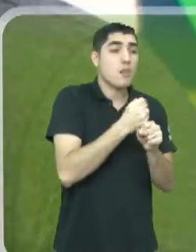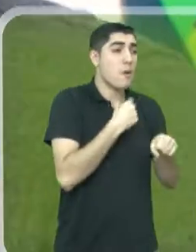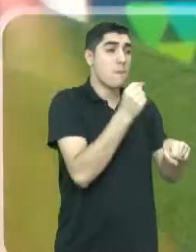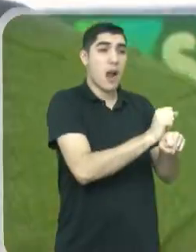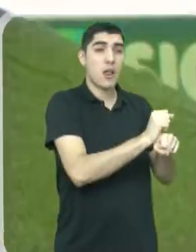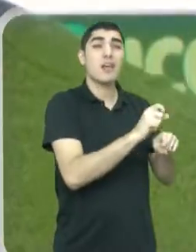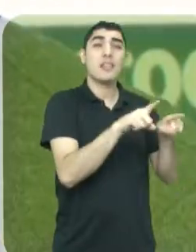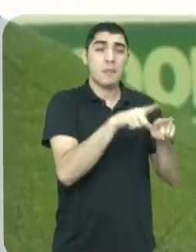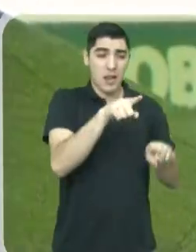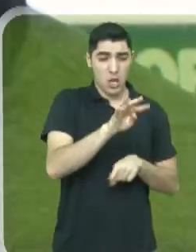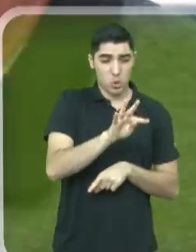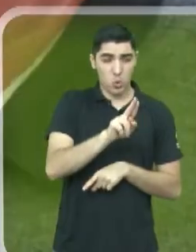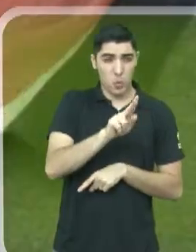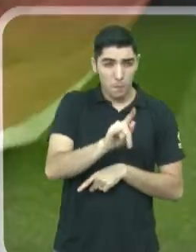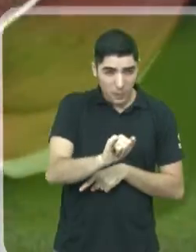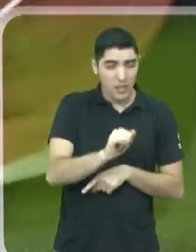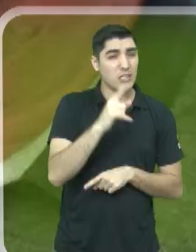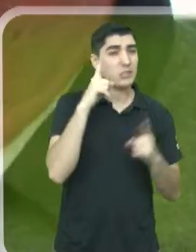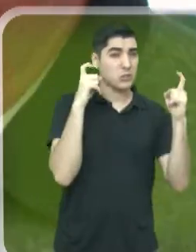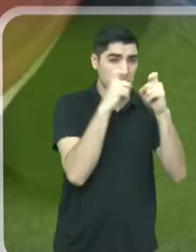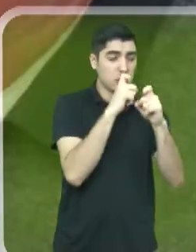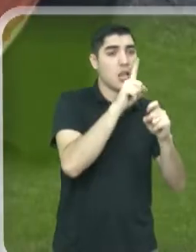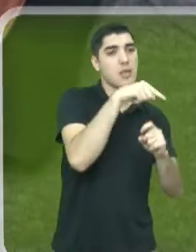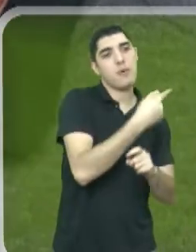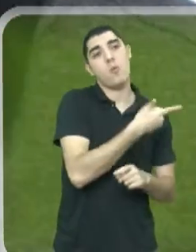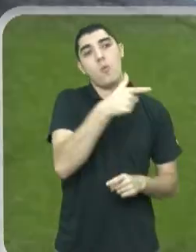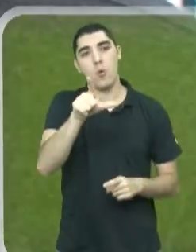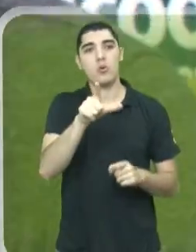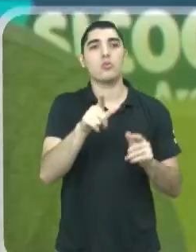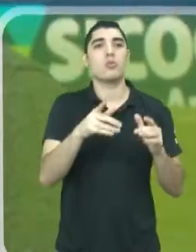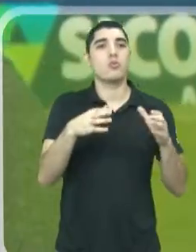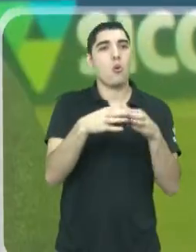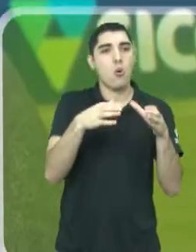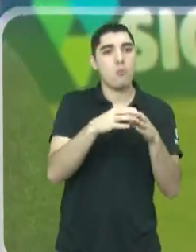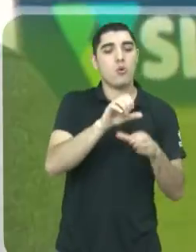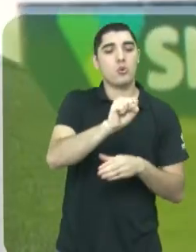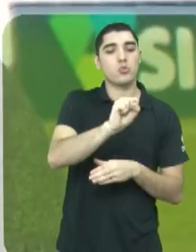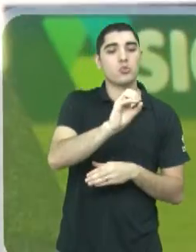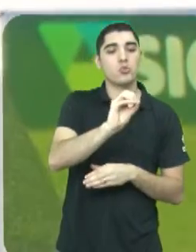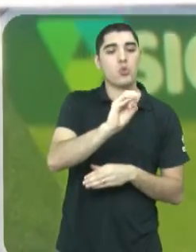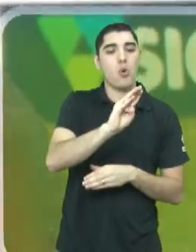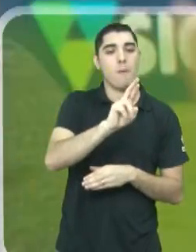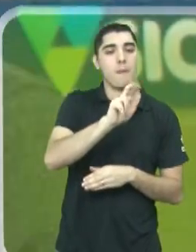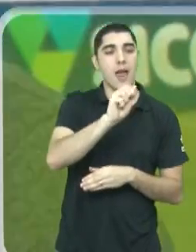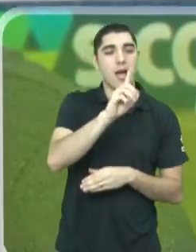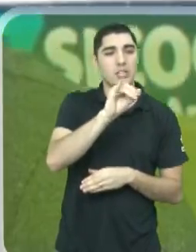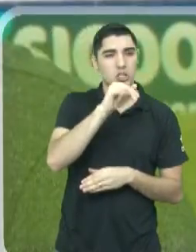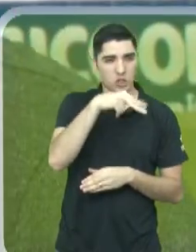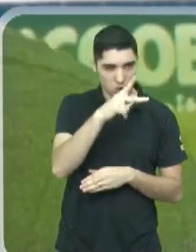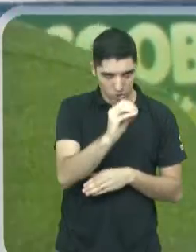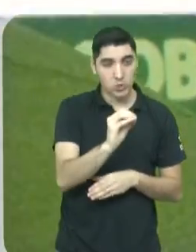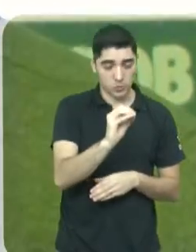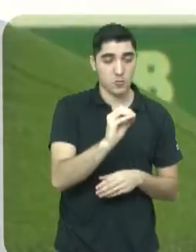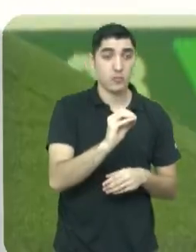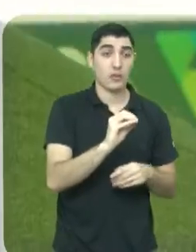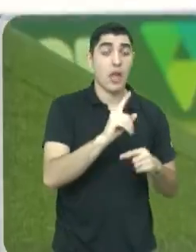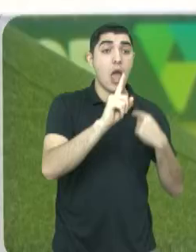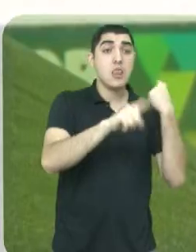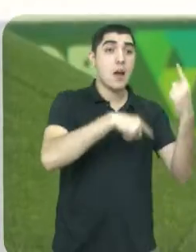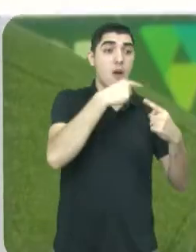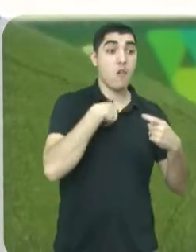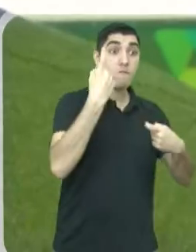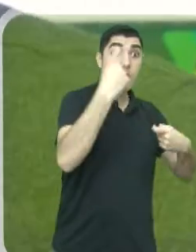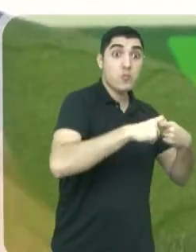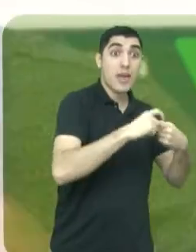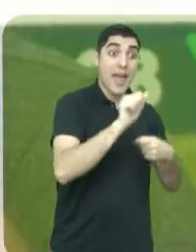jogar, Imagina. No Sobradinho já estava bem, aí foi artilheiro do Campeonato Brasiliense, só que eu saí do Campeonato Brasiliense para a Série A do Brasileiro. Aí novamente